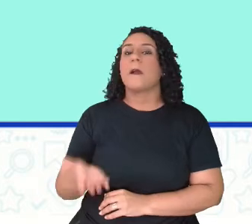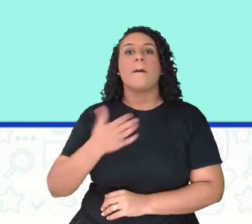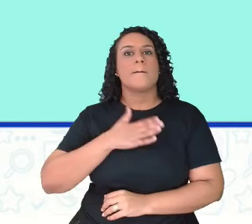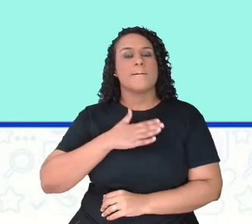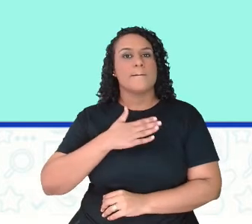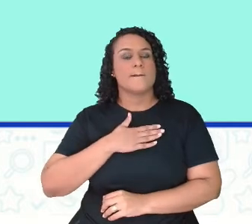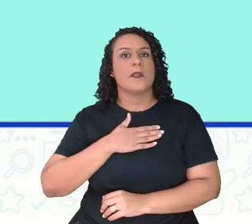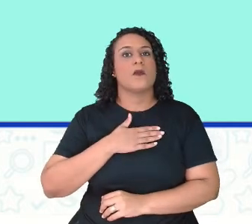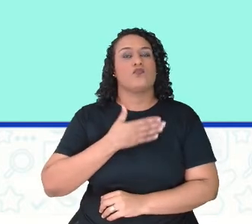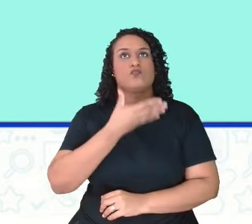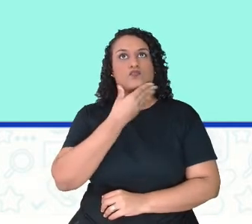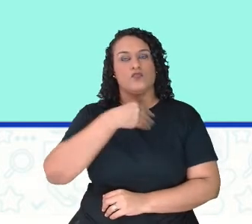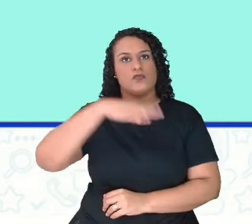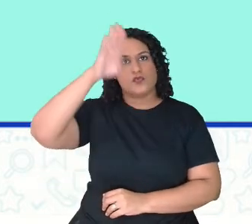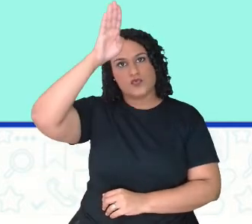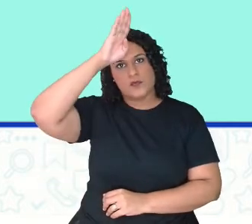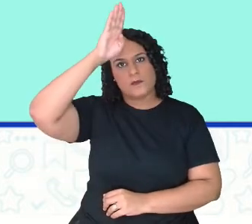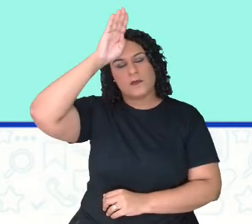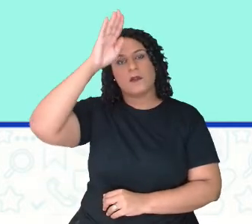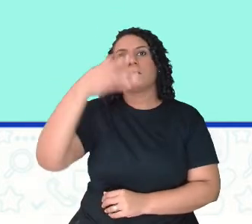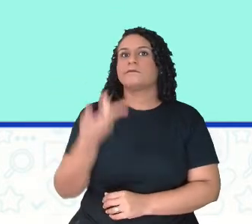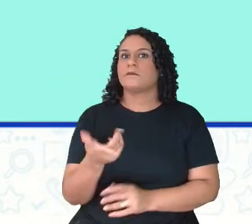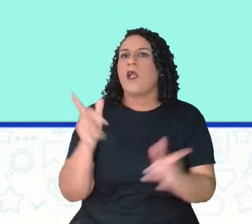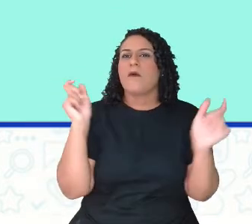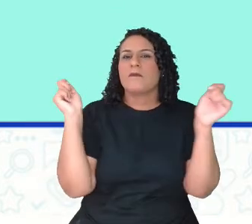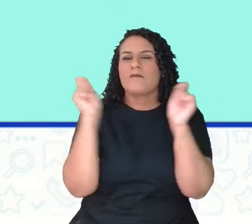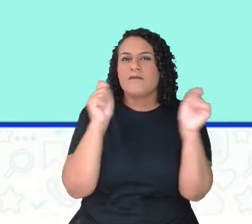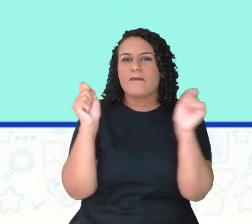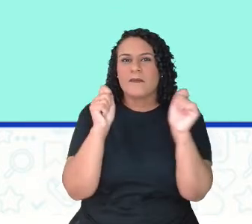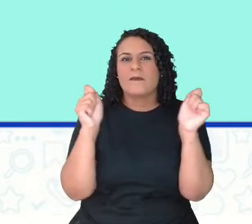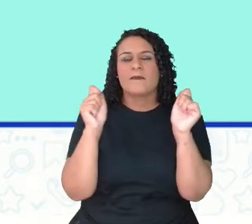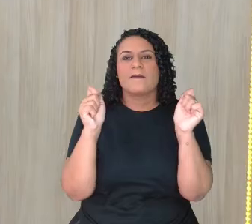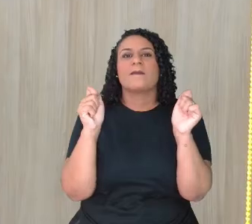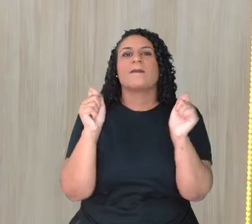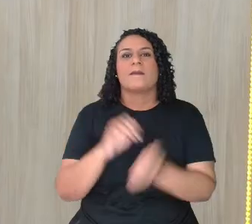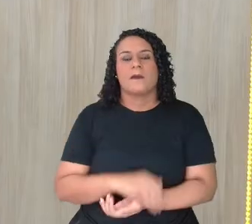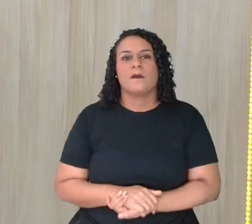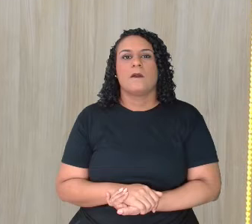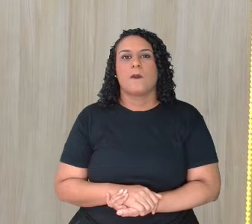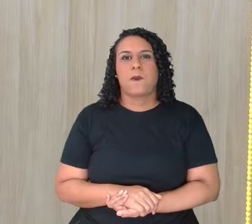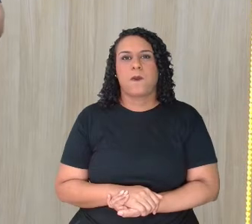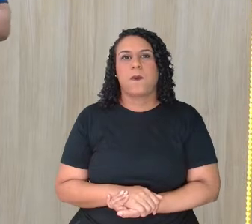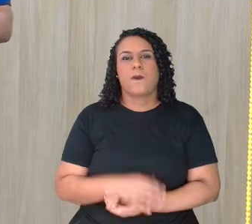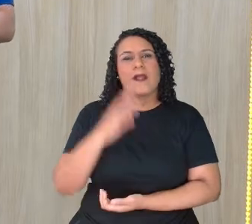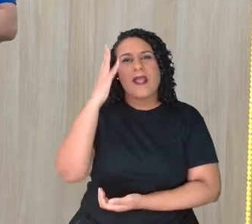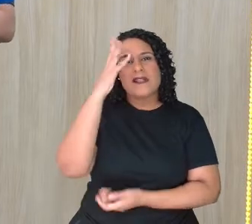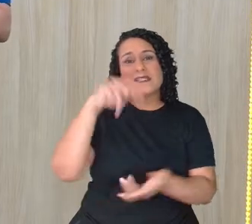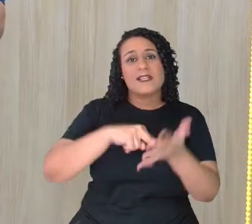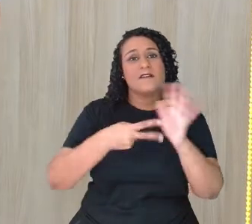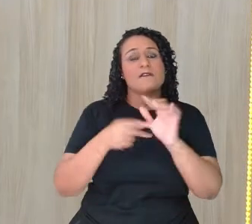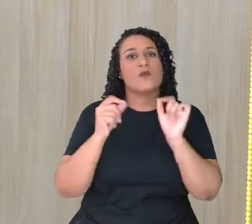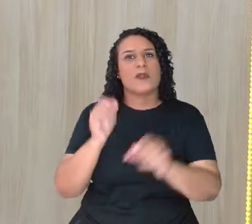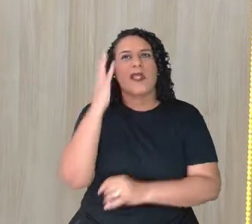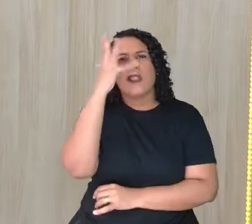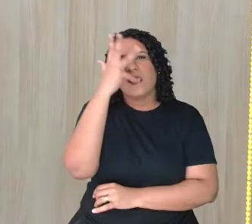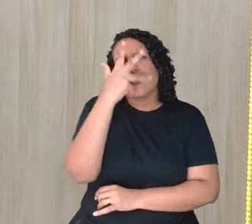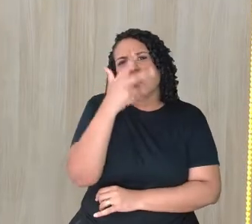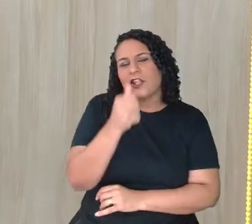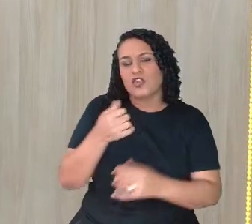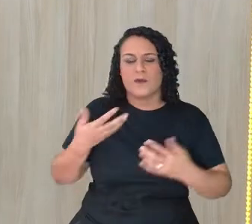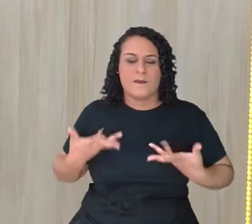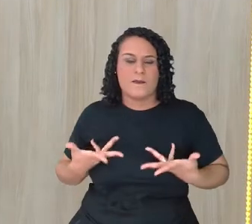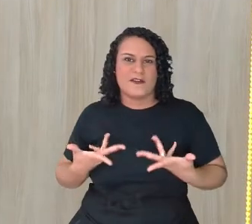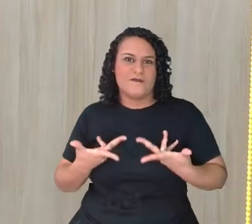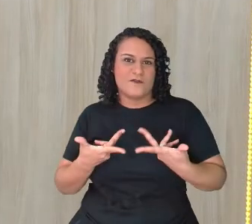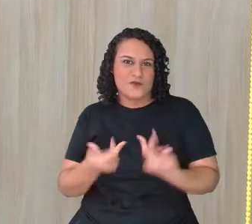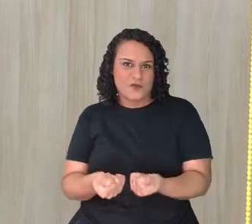então os Pedrinhos que me escutam aí, não é? Pedrinho é um gatinho, não é? É lindo, não é? Maravilhoso.